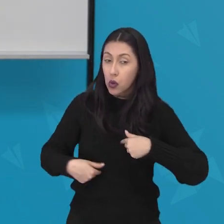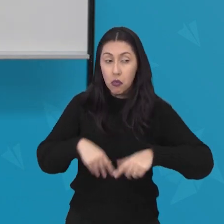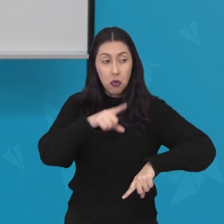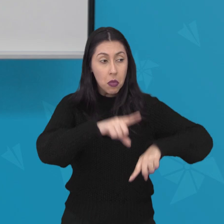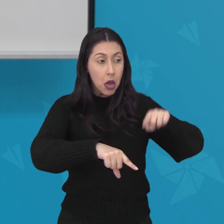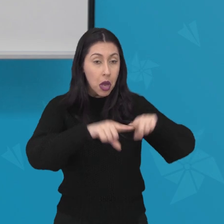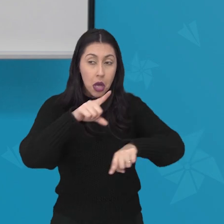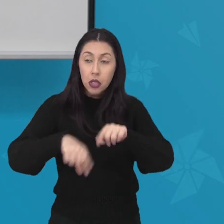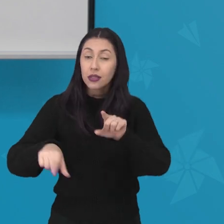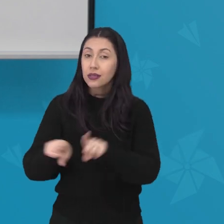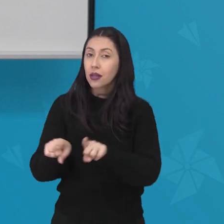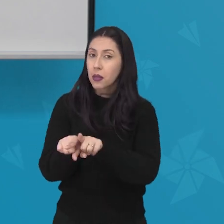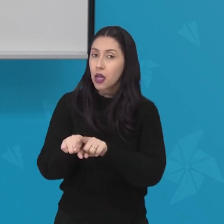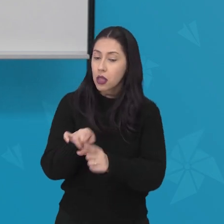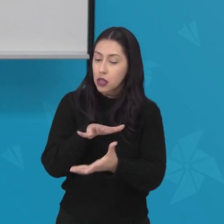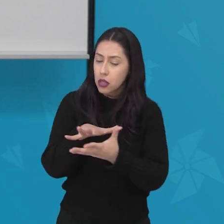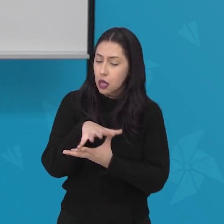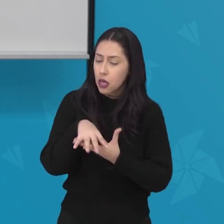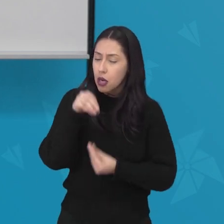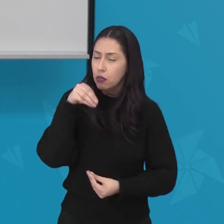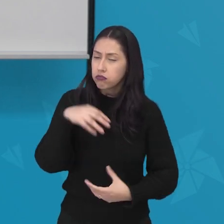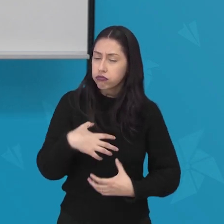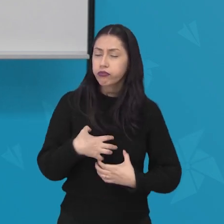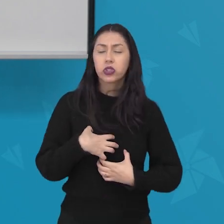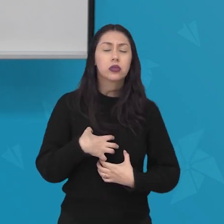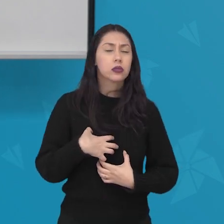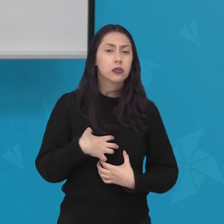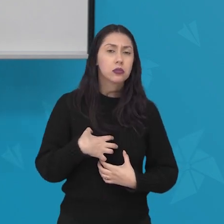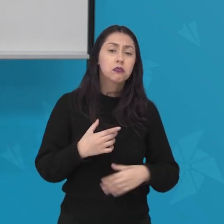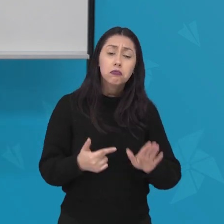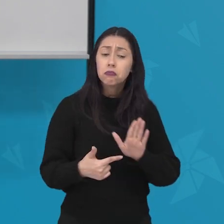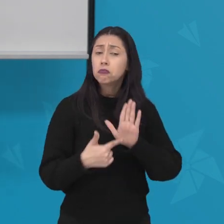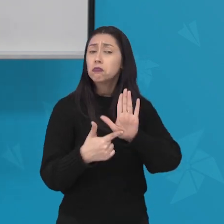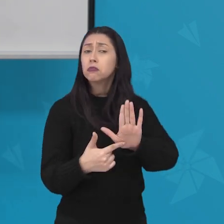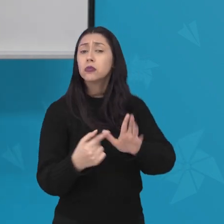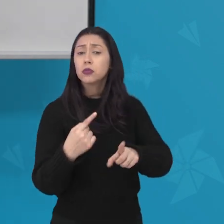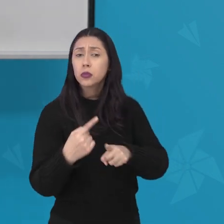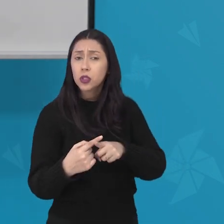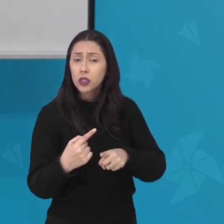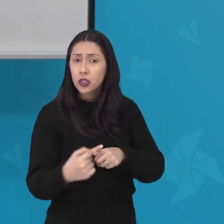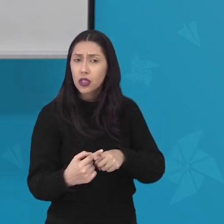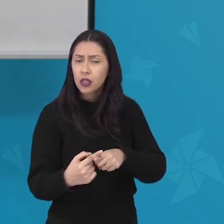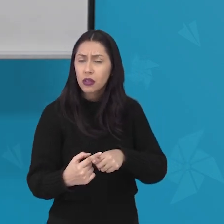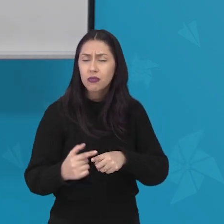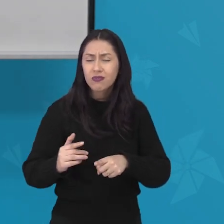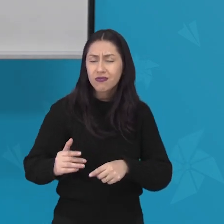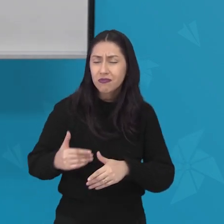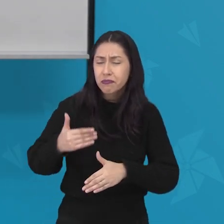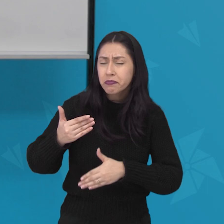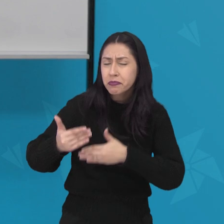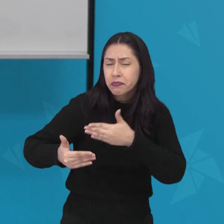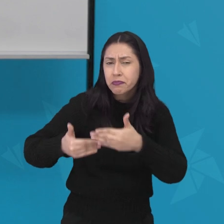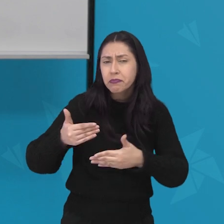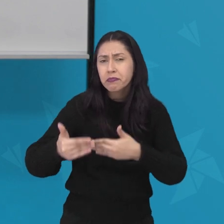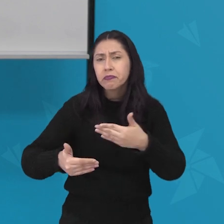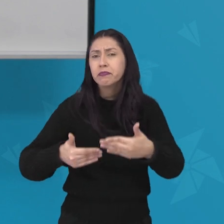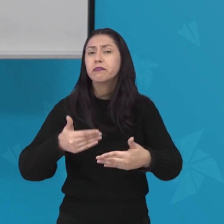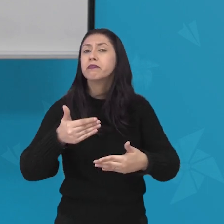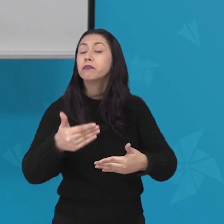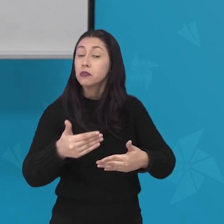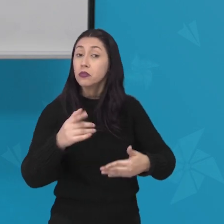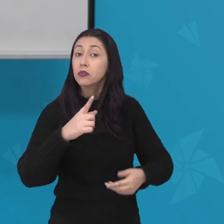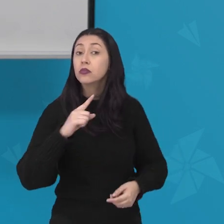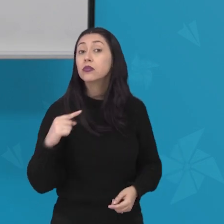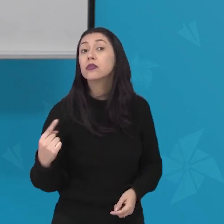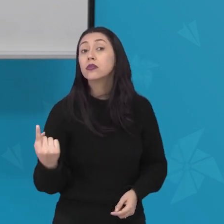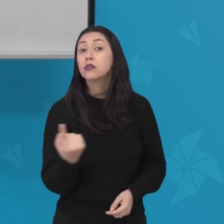da alma na filosofia platônica, porque em outra aula, num outro momento,